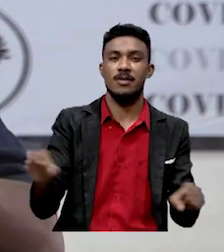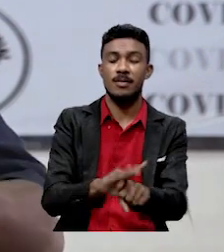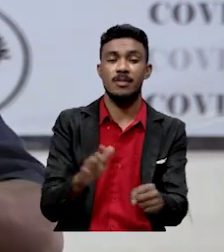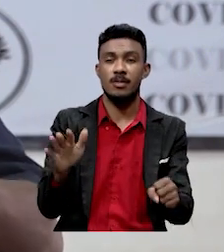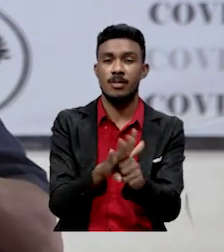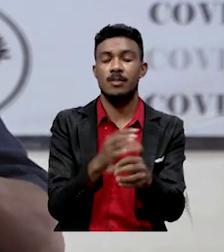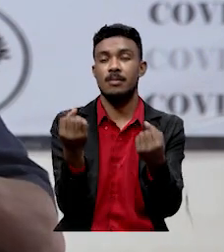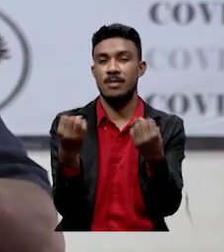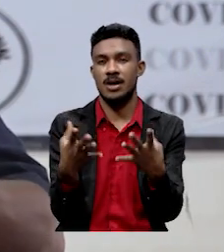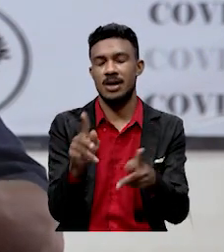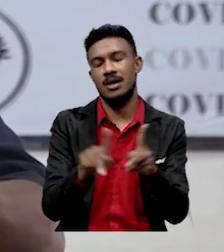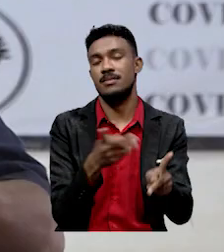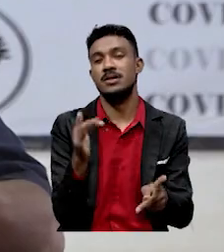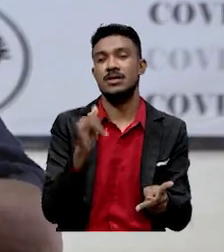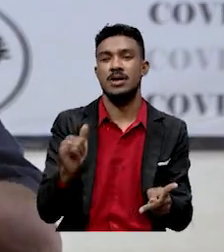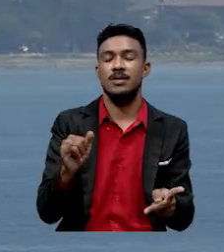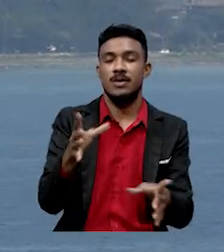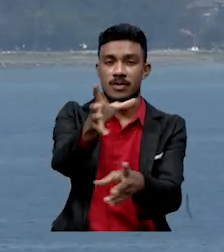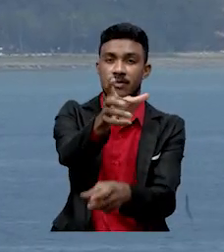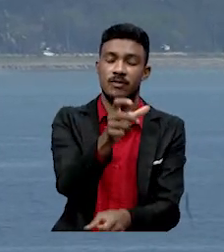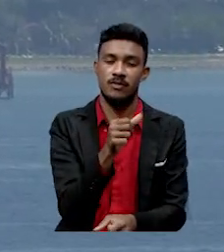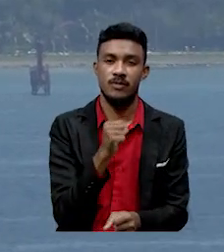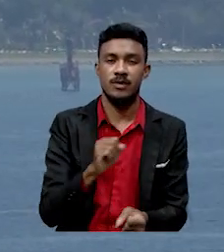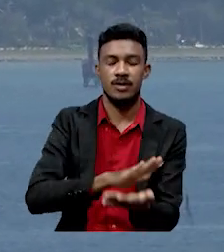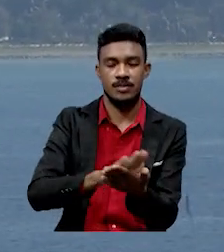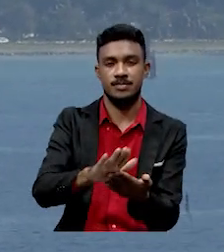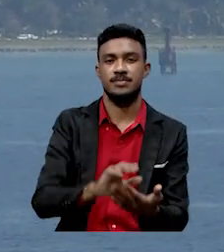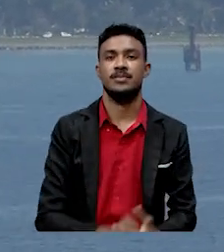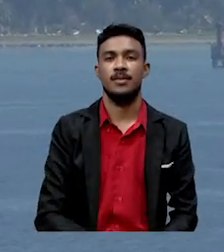emas sirnya be servisu atau uti lisu.